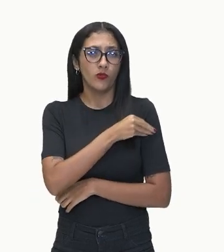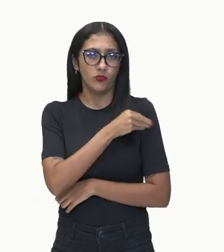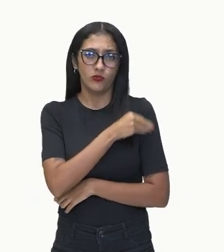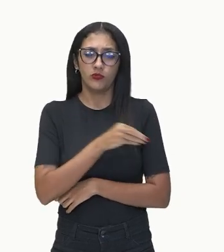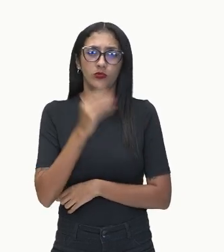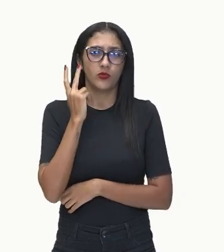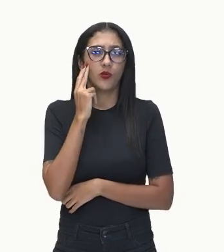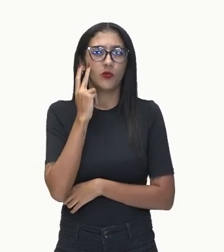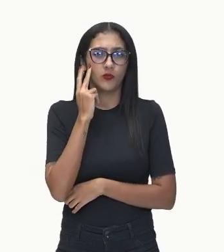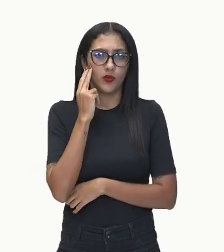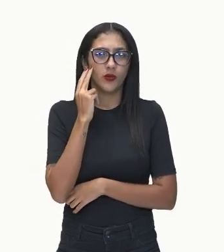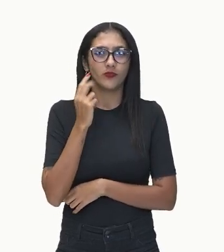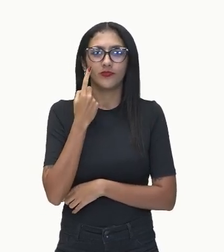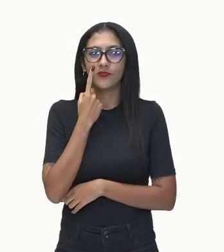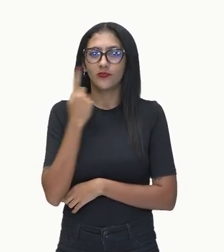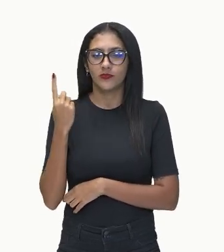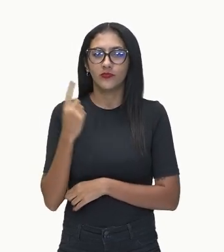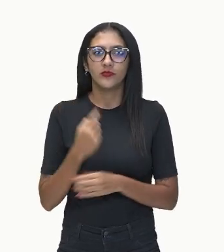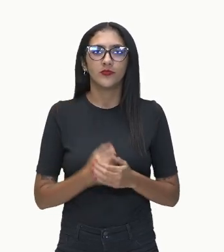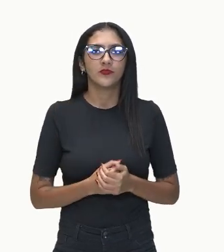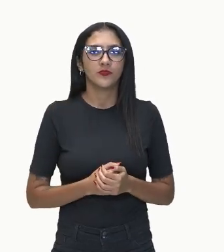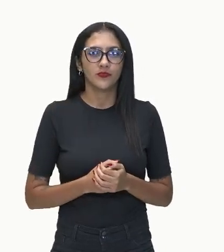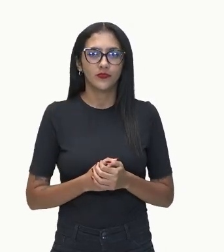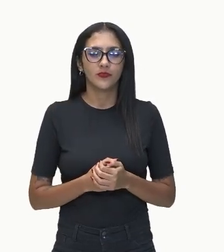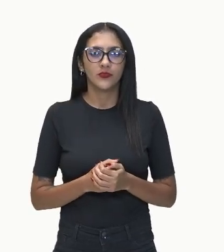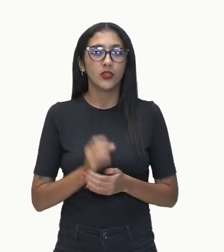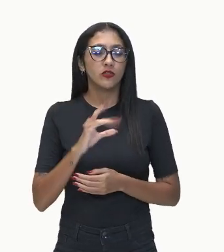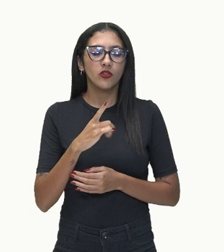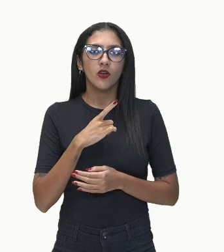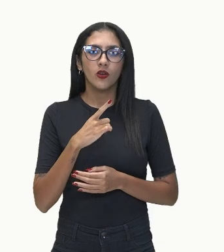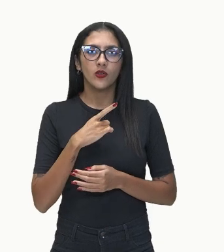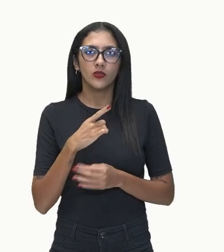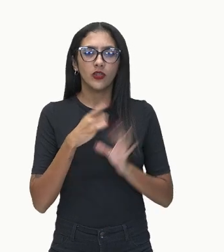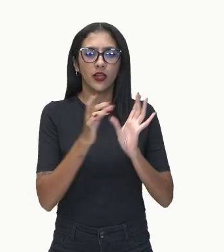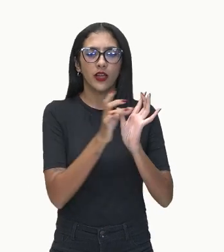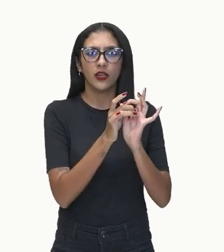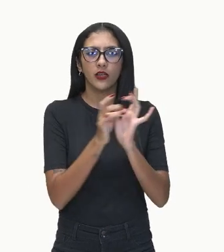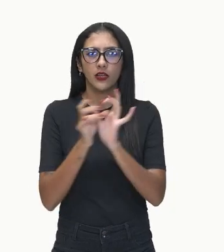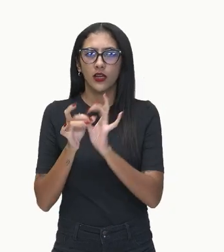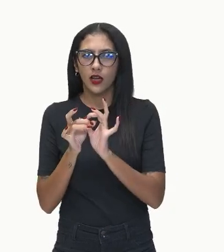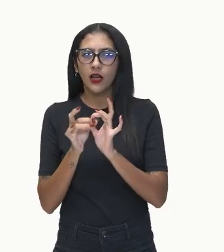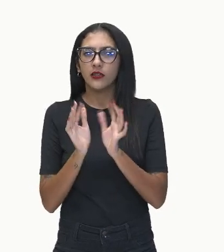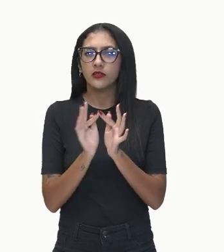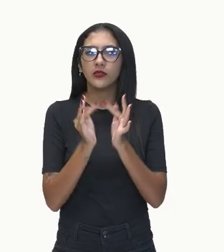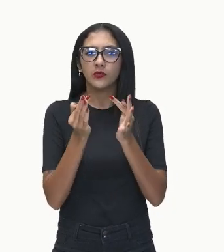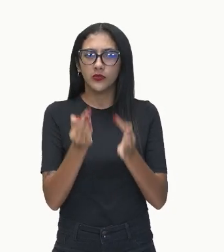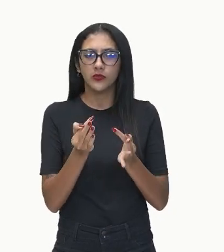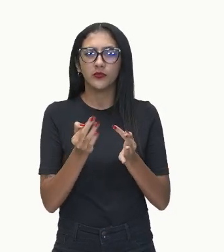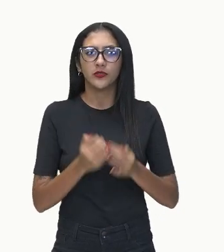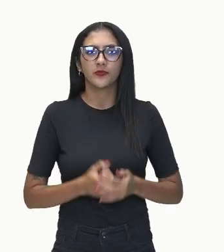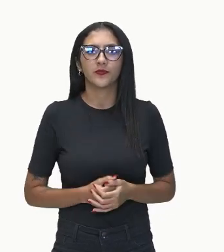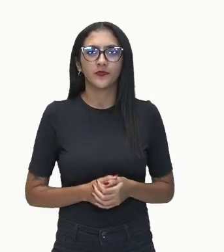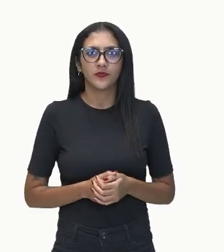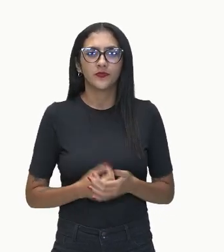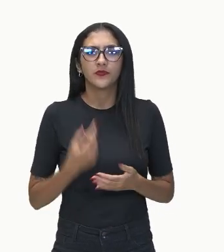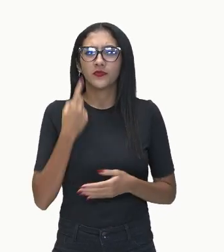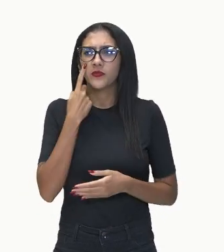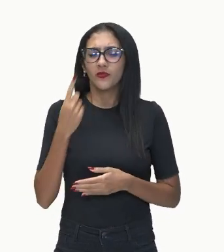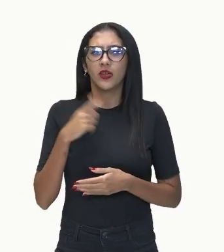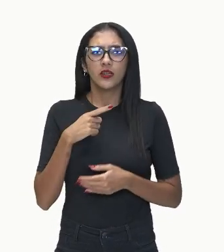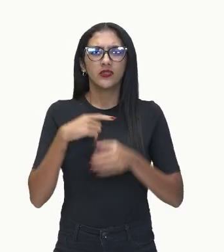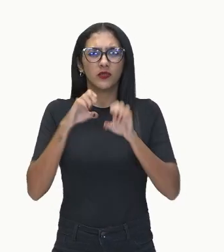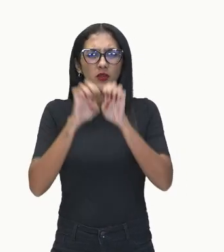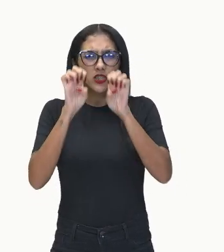ligada a um carbono saturado. Então, isso aqui quer dizer que é um álcool. Não é porque aparece uma